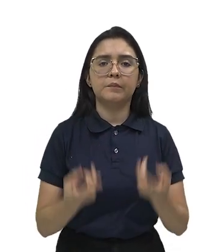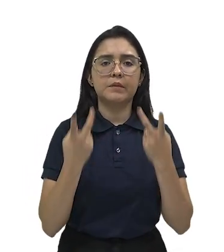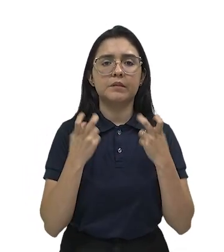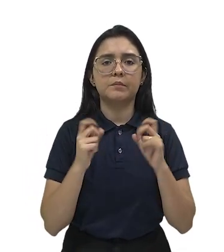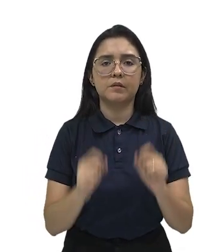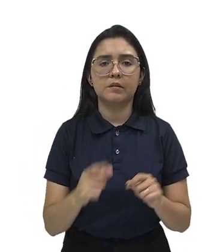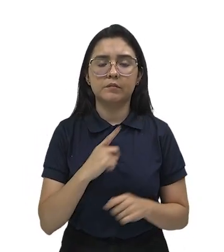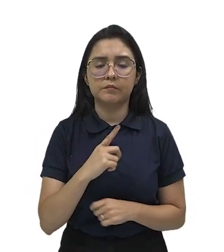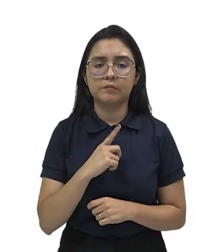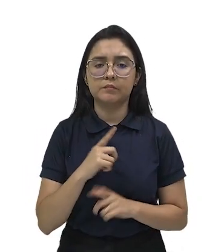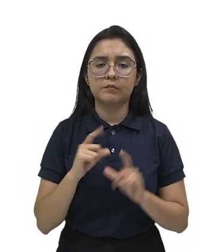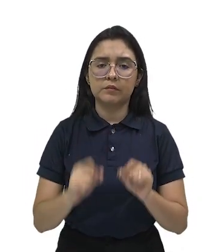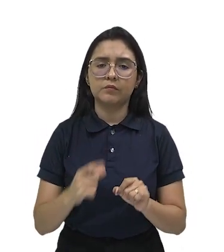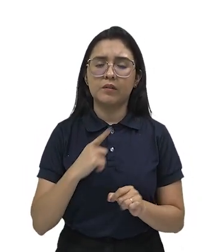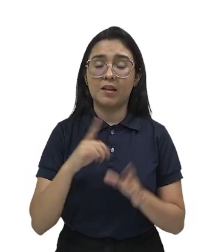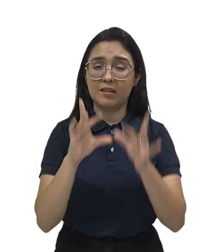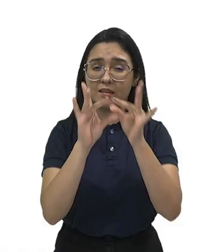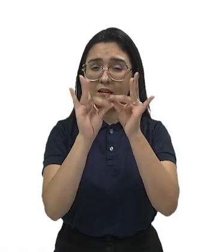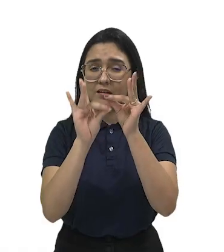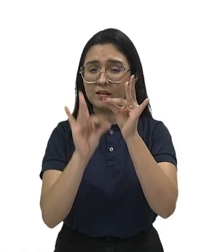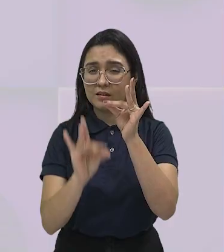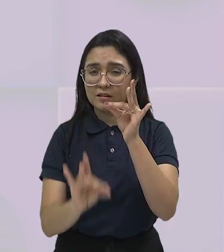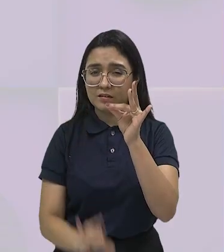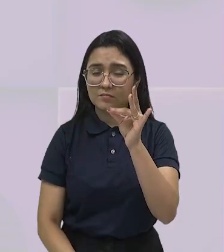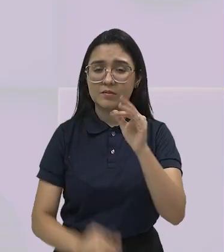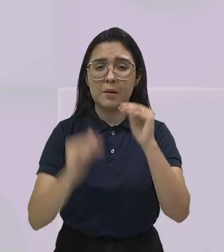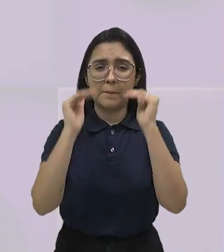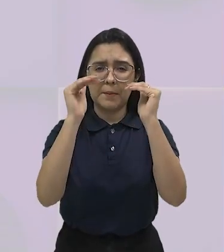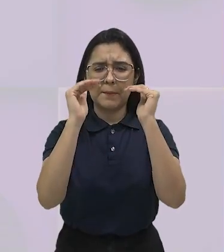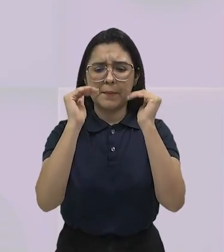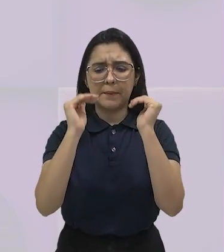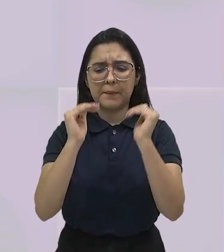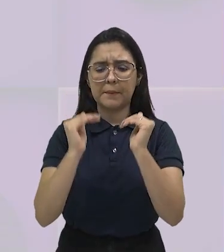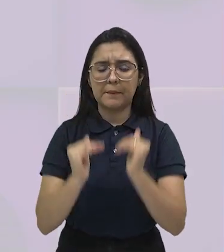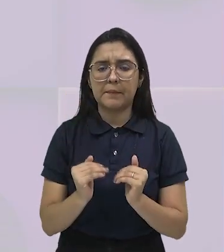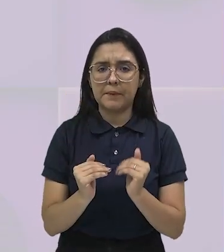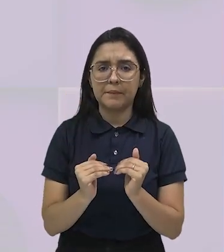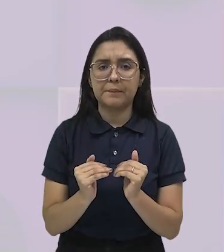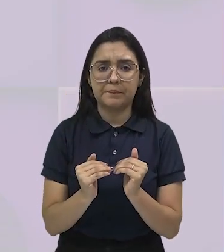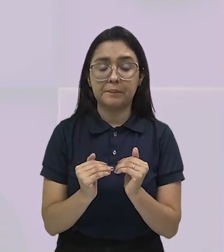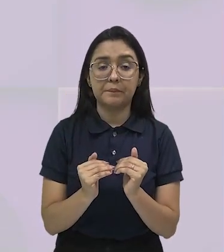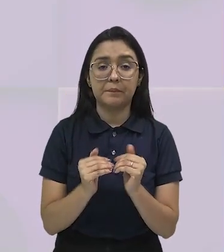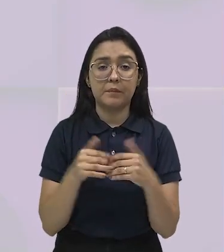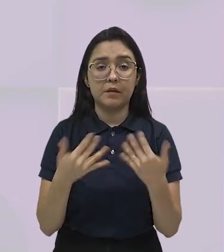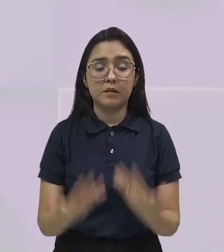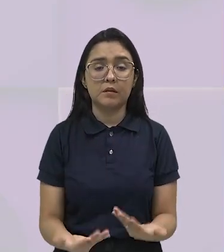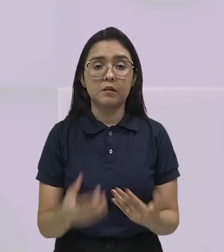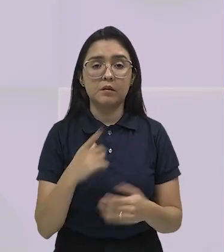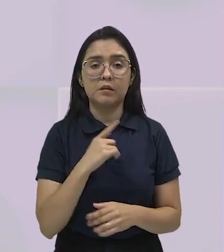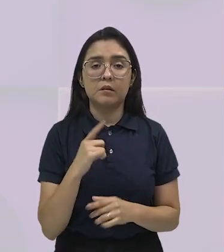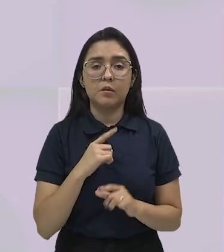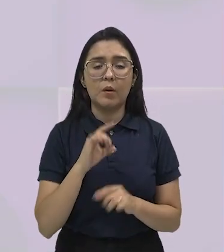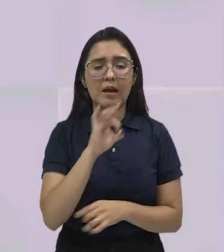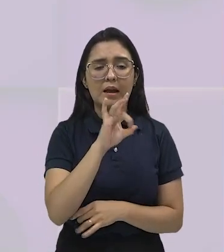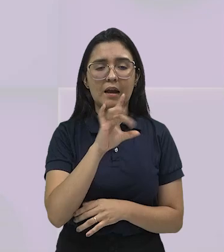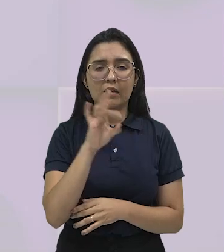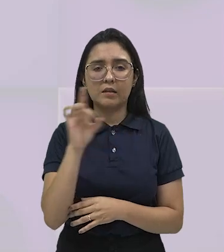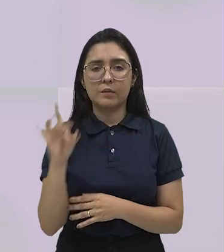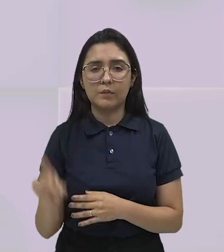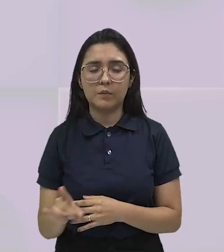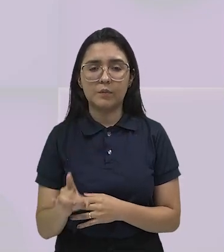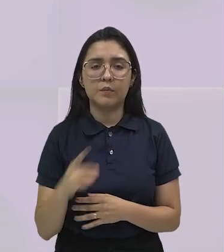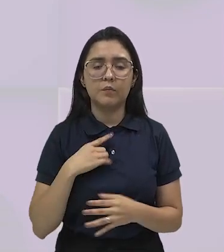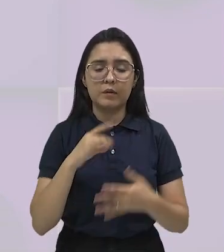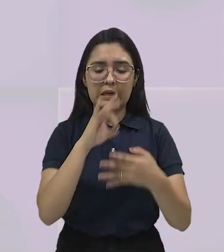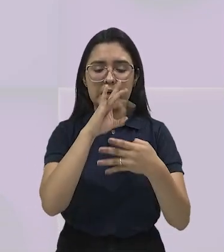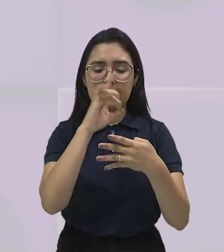ficar muito grande se nós fôssemos construindo pedaço a pedaço, né? Imagina pegar a fonte,